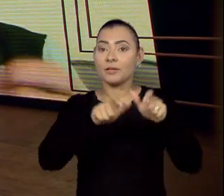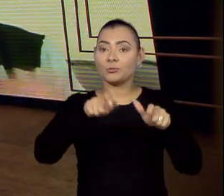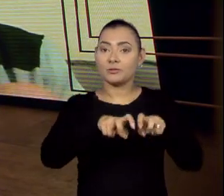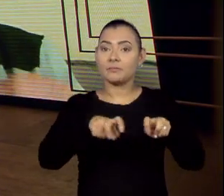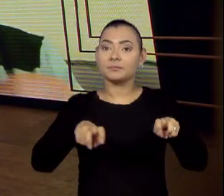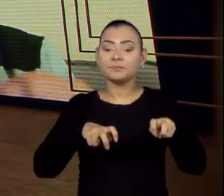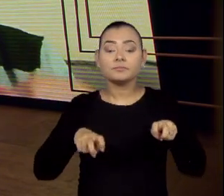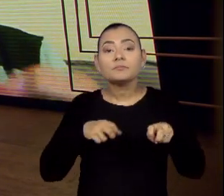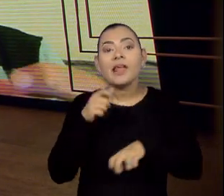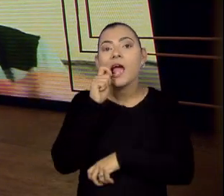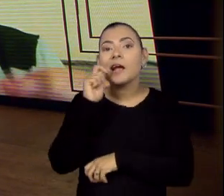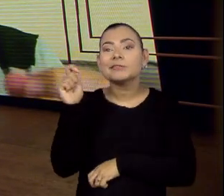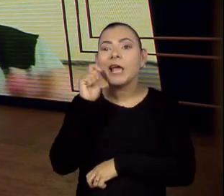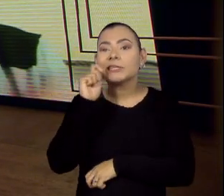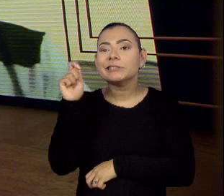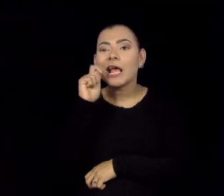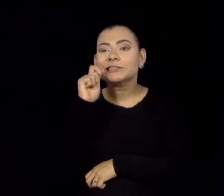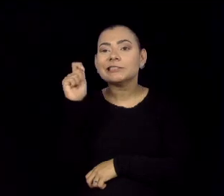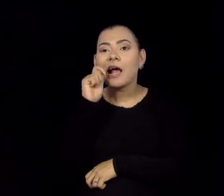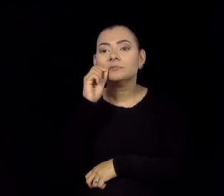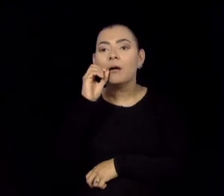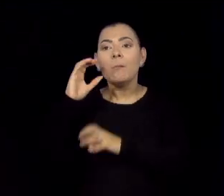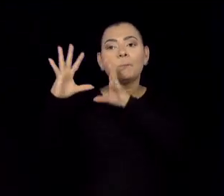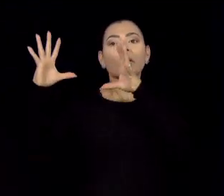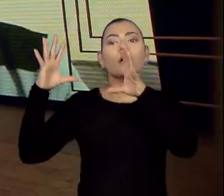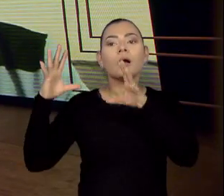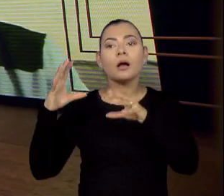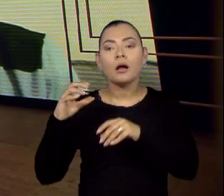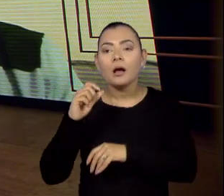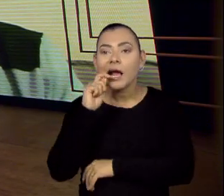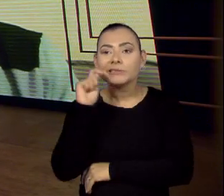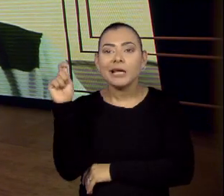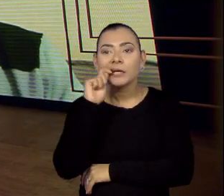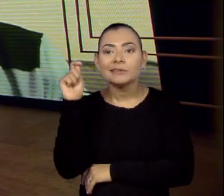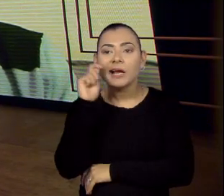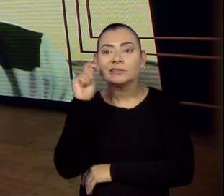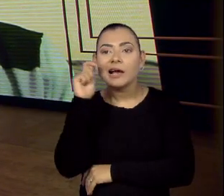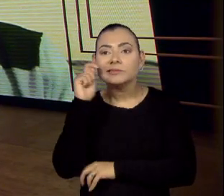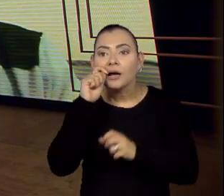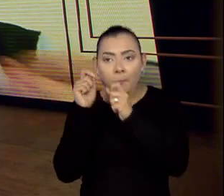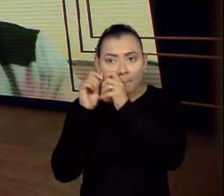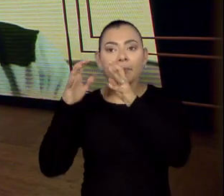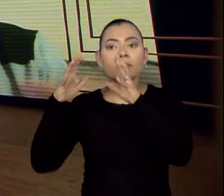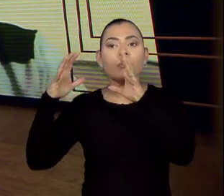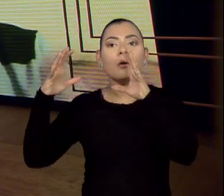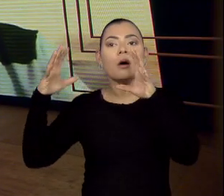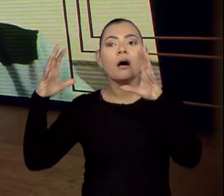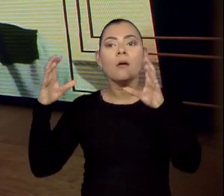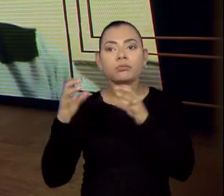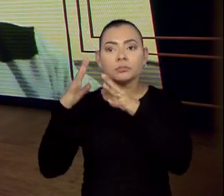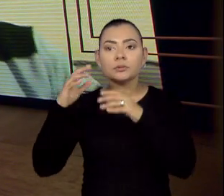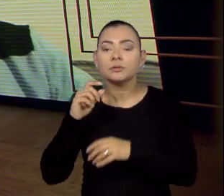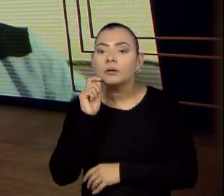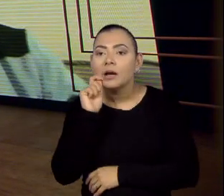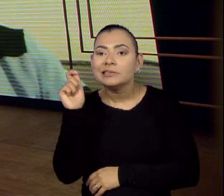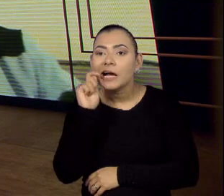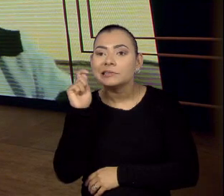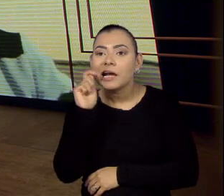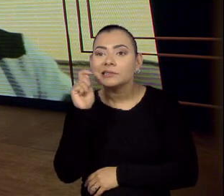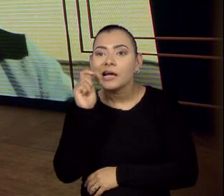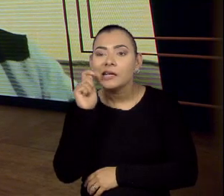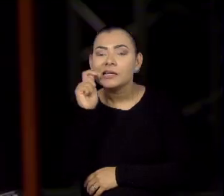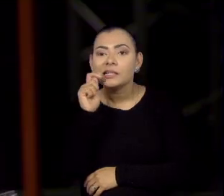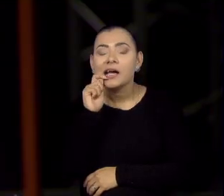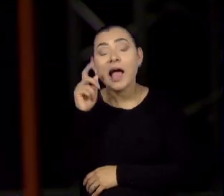mascando chiclete ou um drops de hortelã. O cheiro do drops de hortelã me lembra